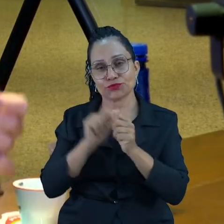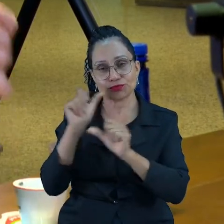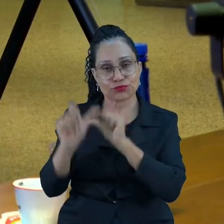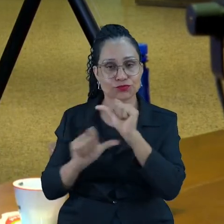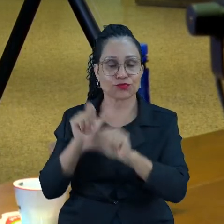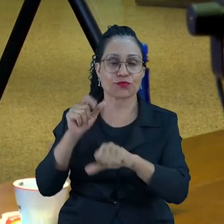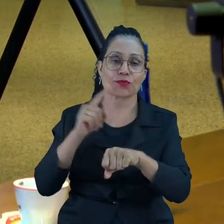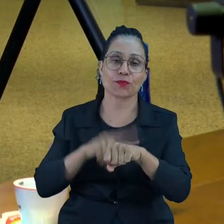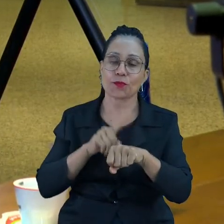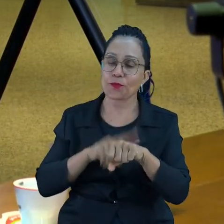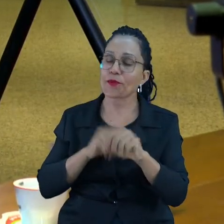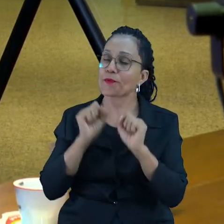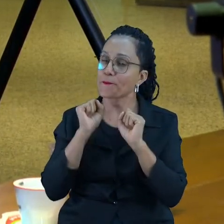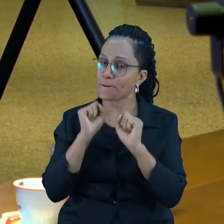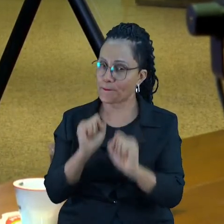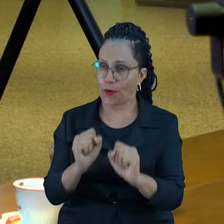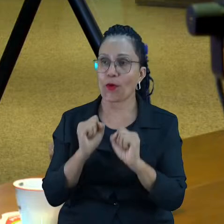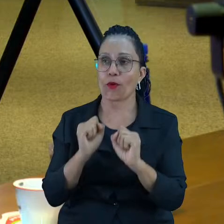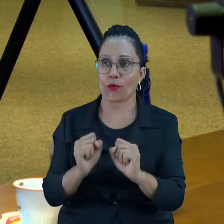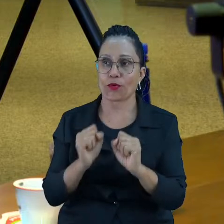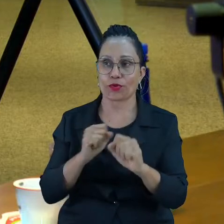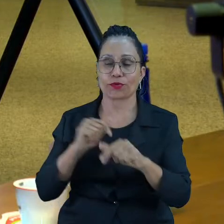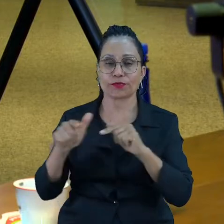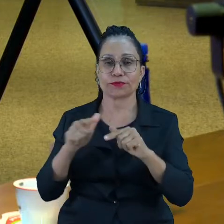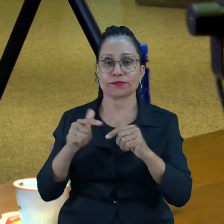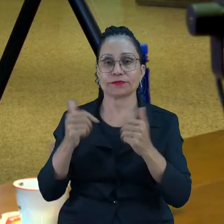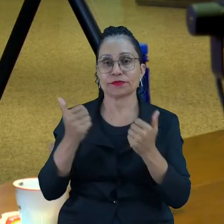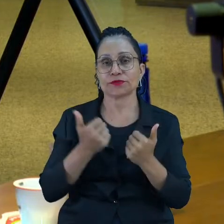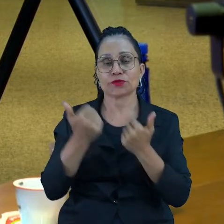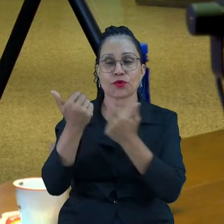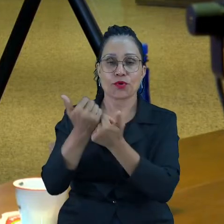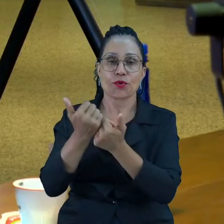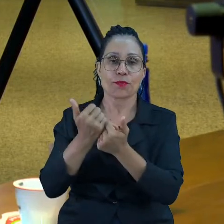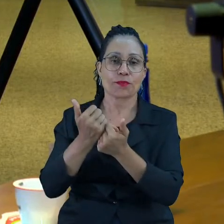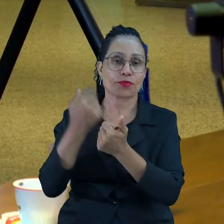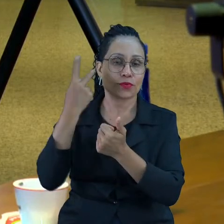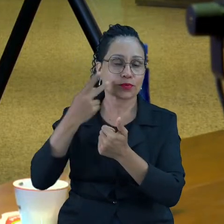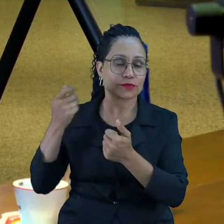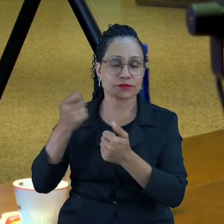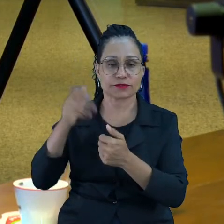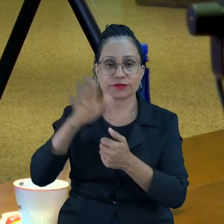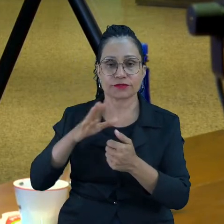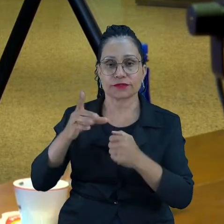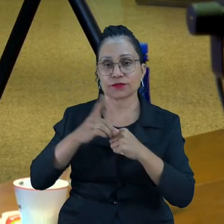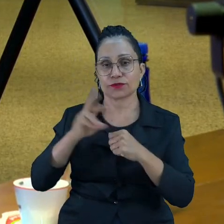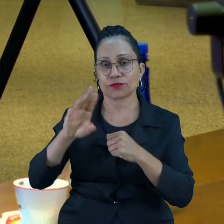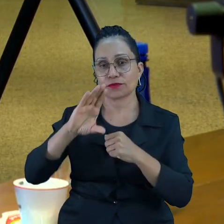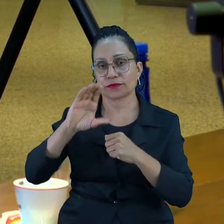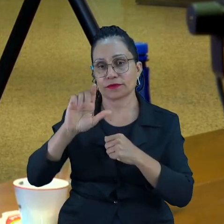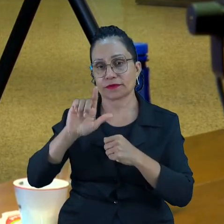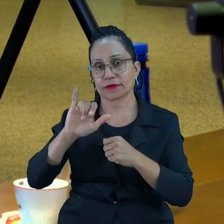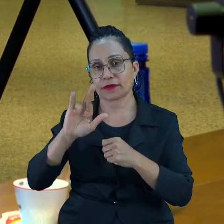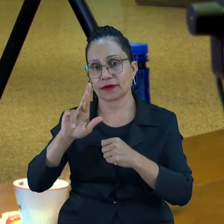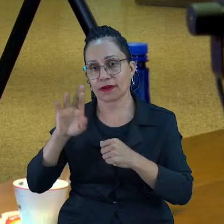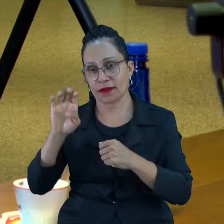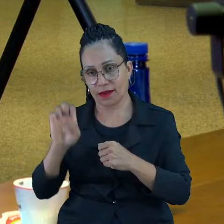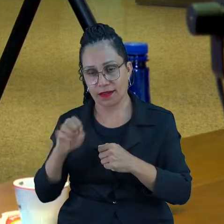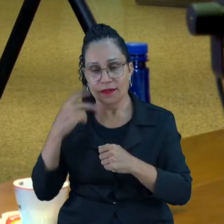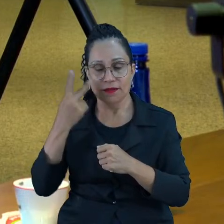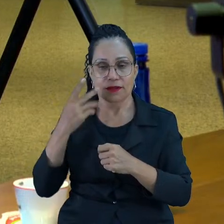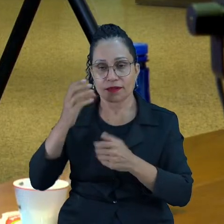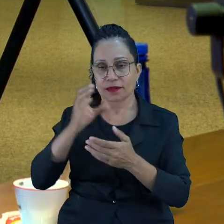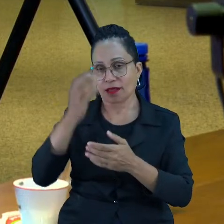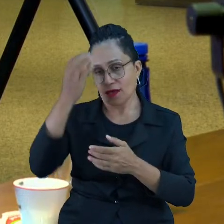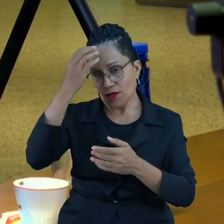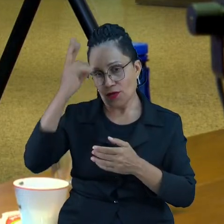momento possível. Também a nossa subprocuradora-geral de Justiça Administrativa, a doutora Claire Vogel Dutra, que está coordenando